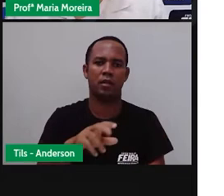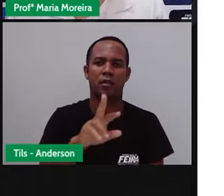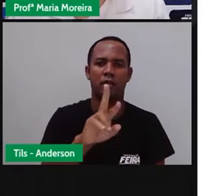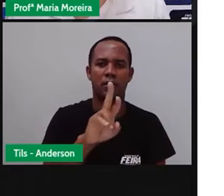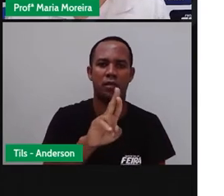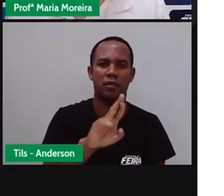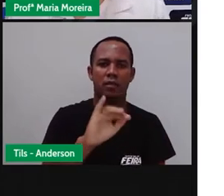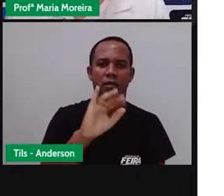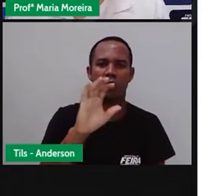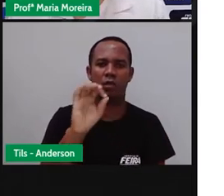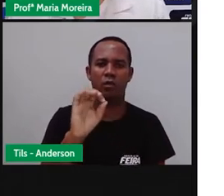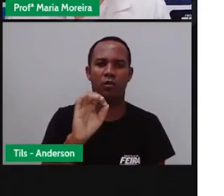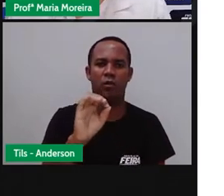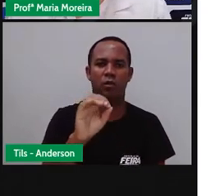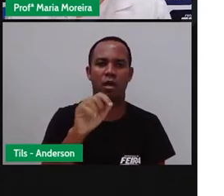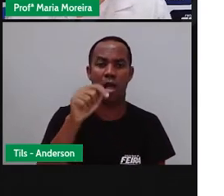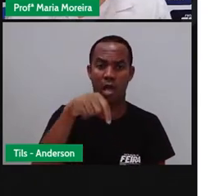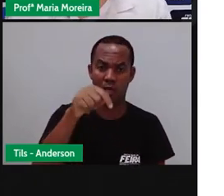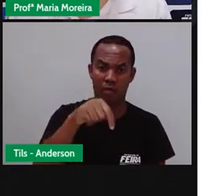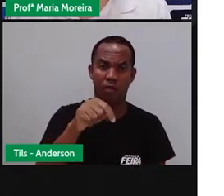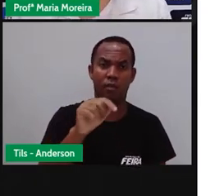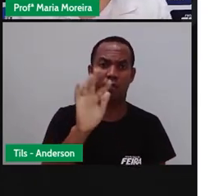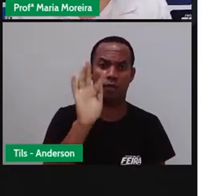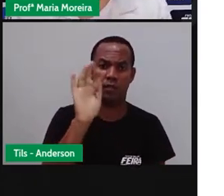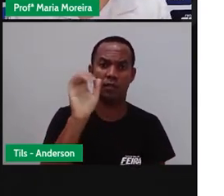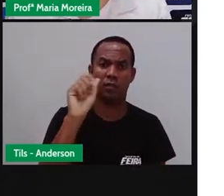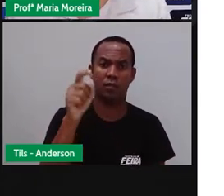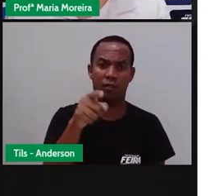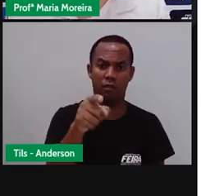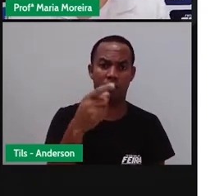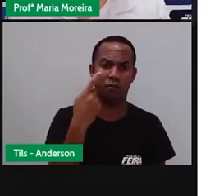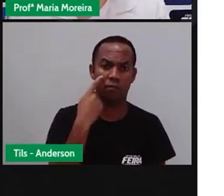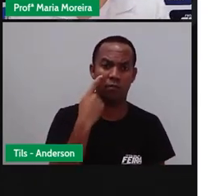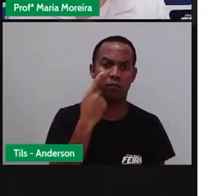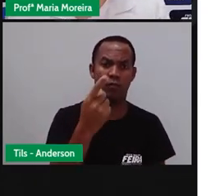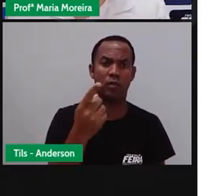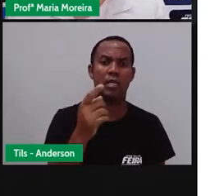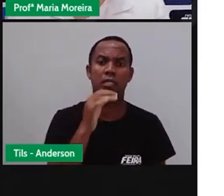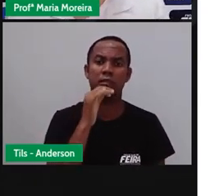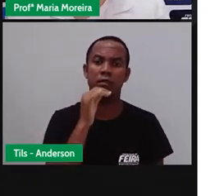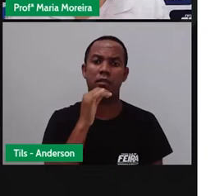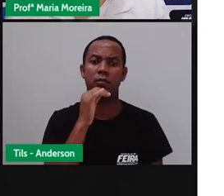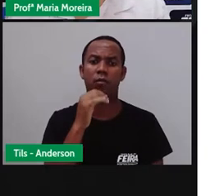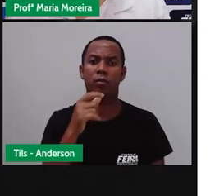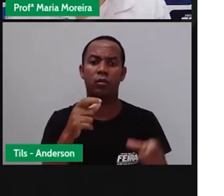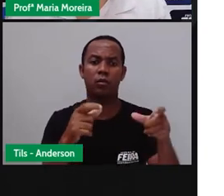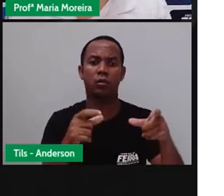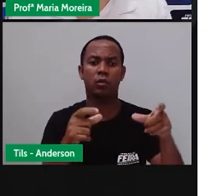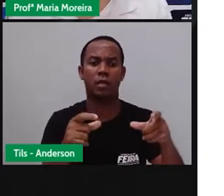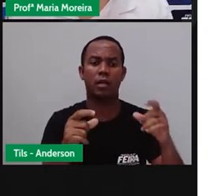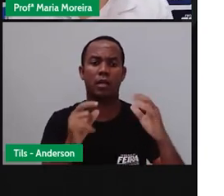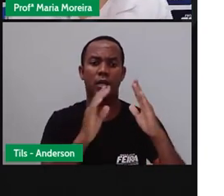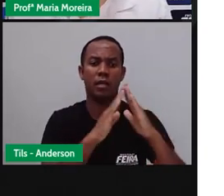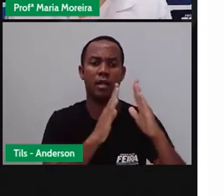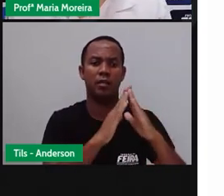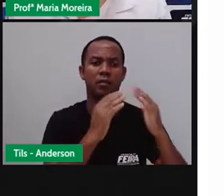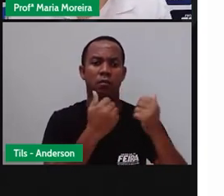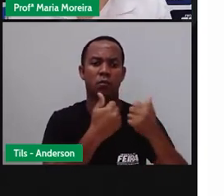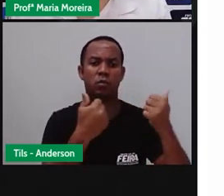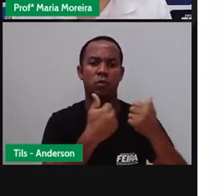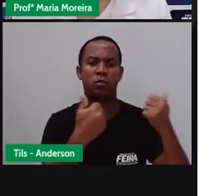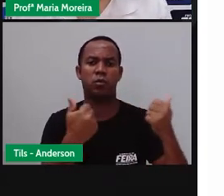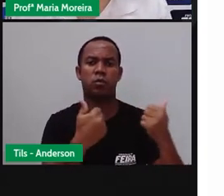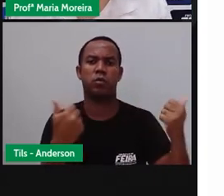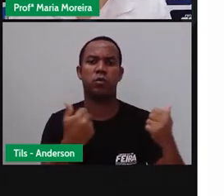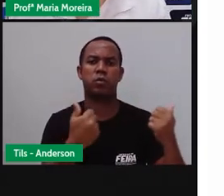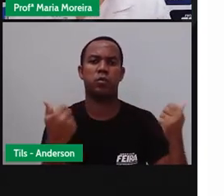acabar desaparecendo. E aí, à medida que as pessoas vão chegando para próximo dessa região, vai o quê? Mudando,